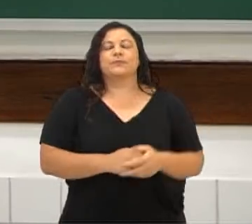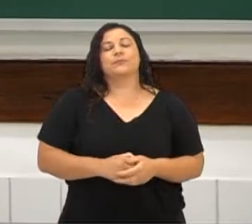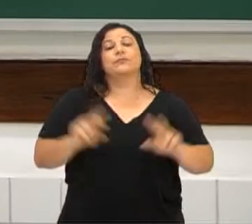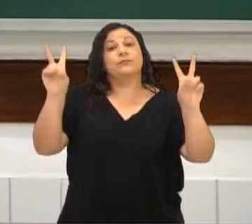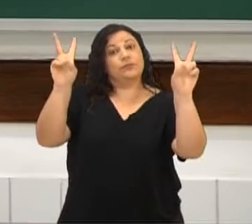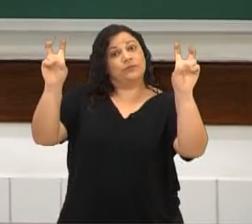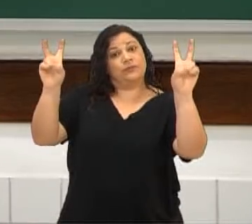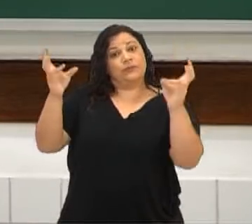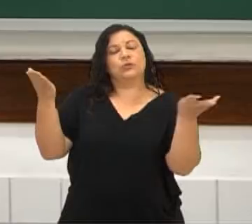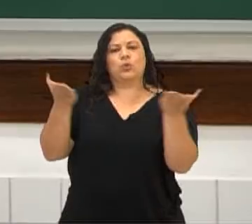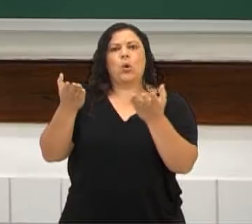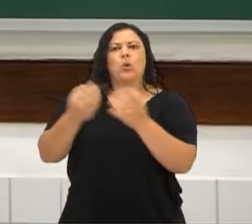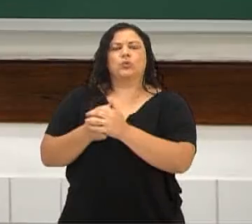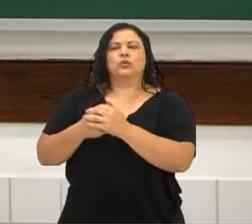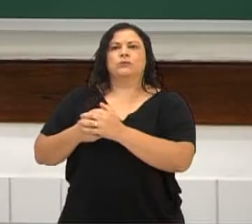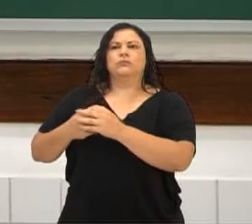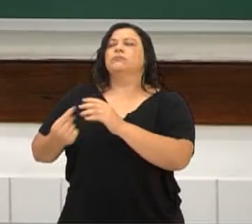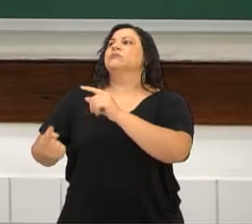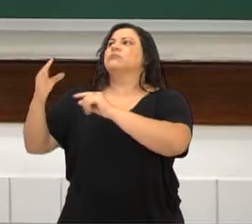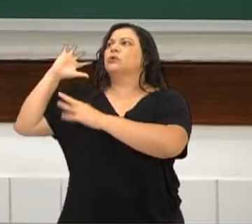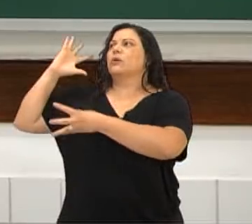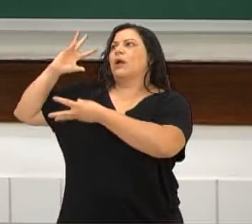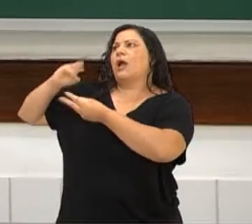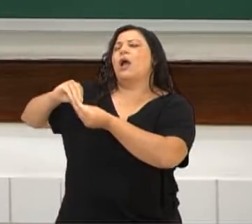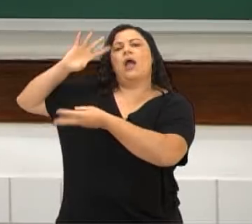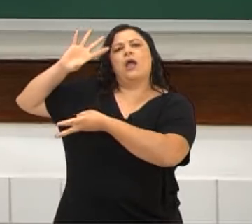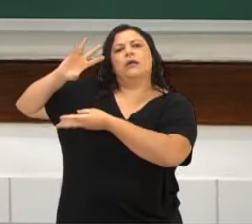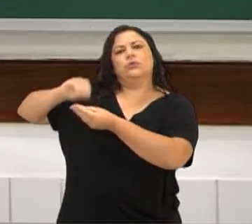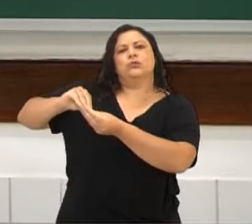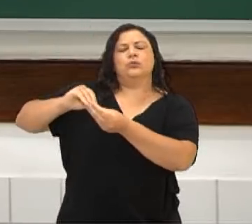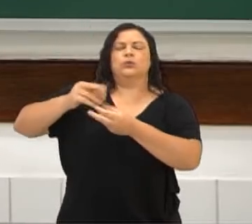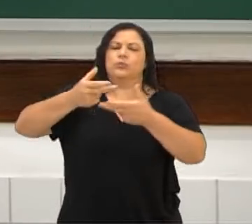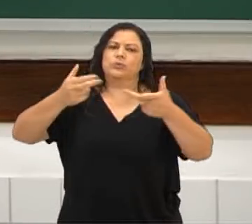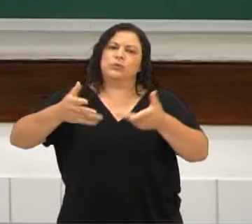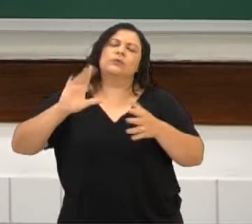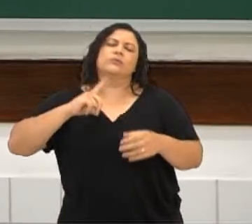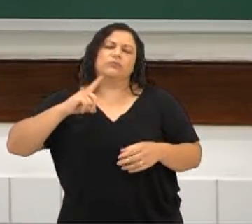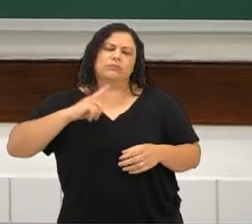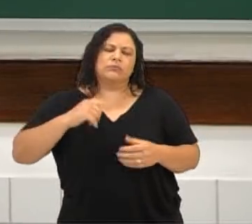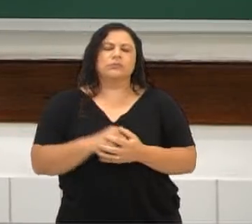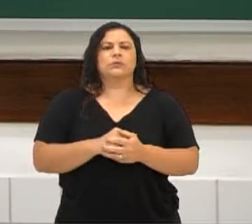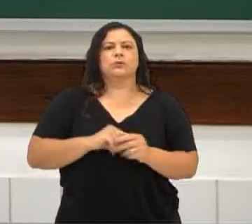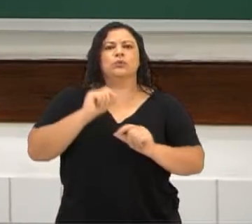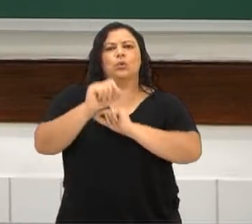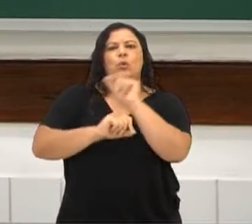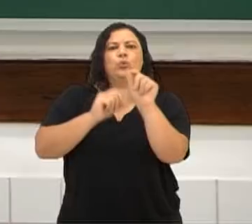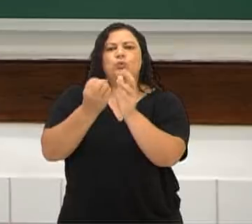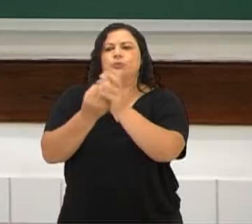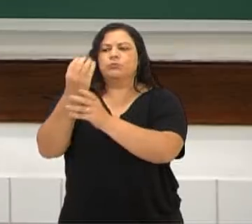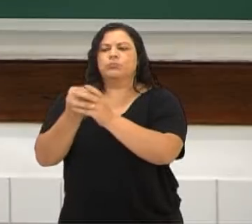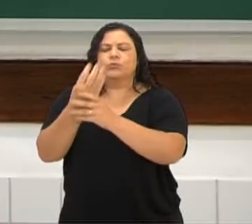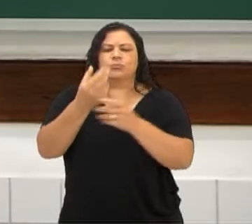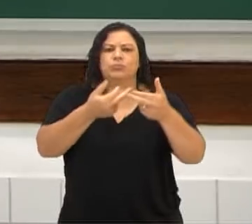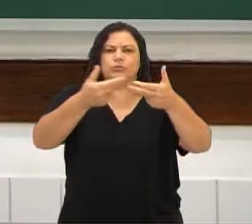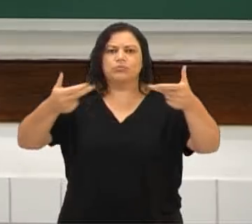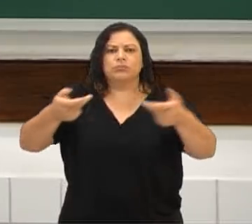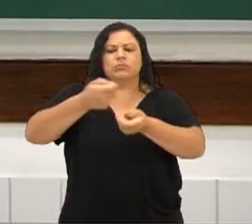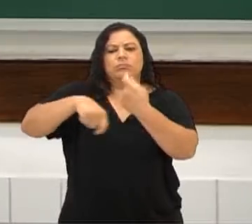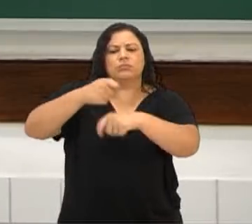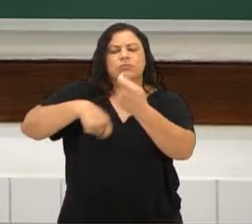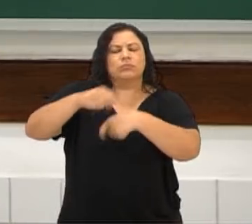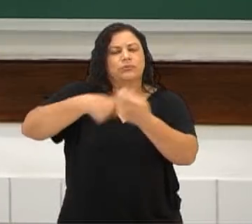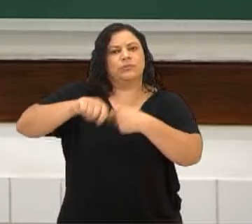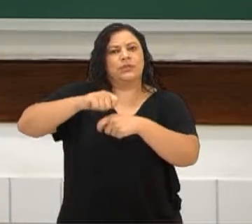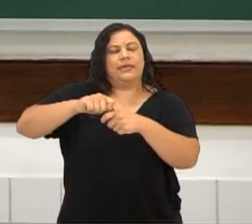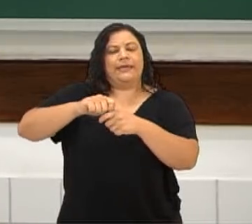de algumas informações que nós já tivemos aí nas últimas aulas sobre urbanização e economia do continente africano. Aí